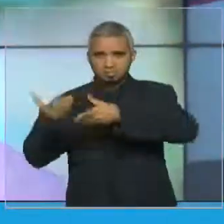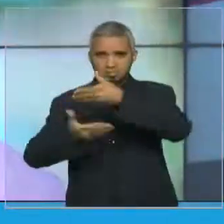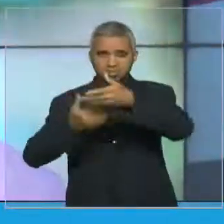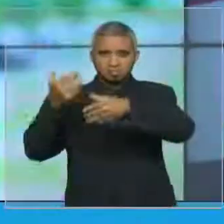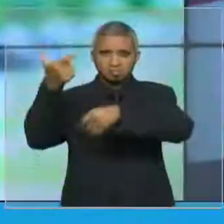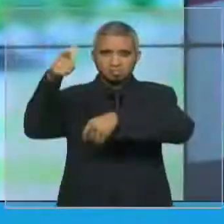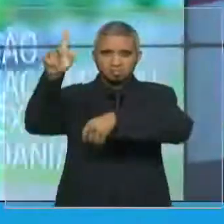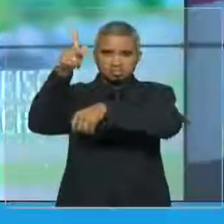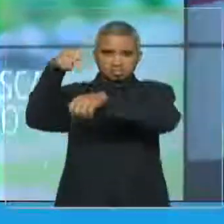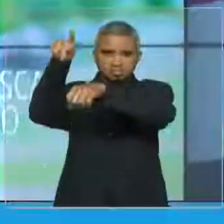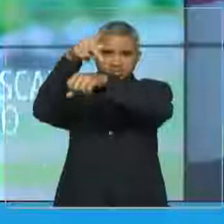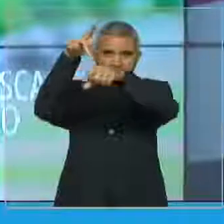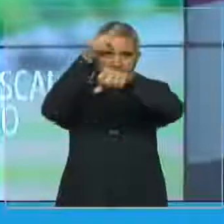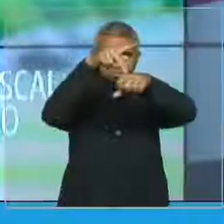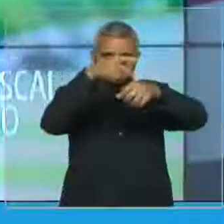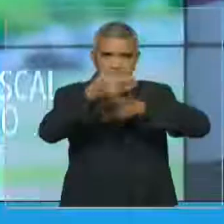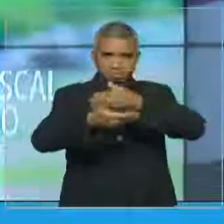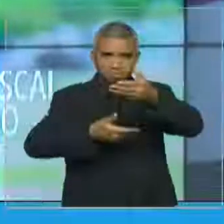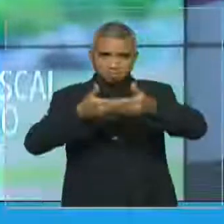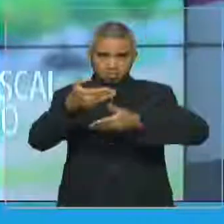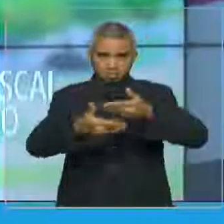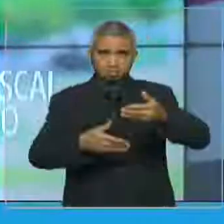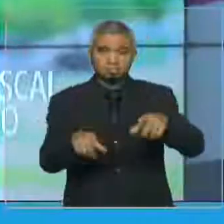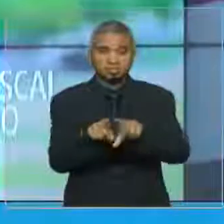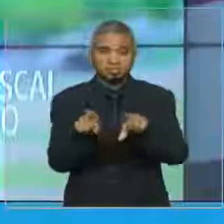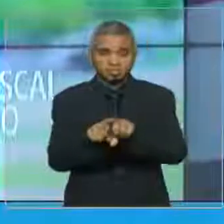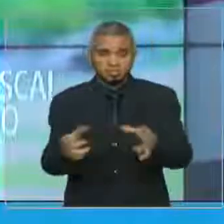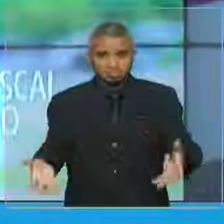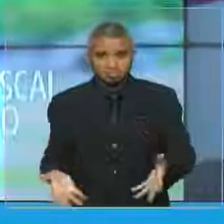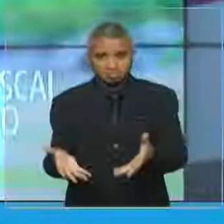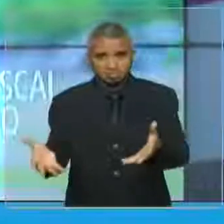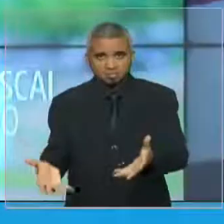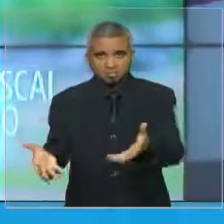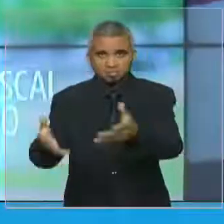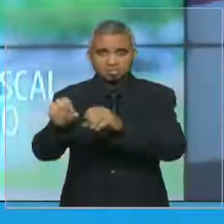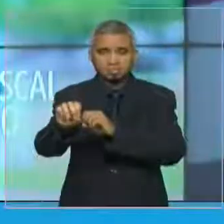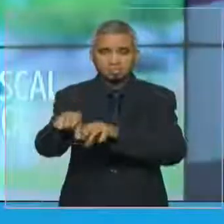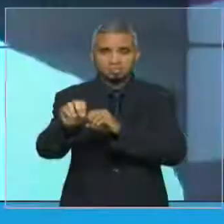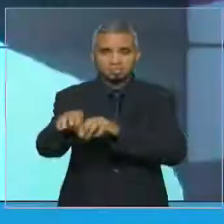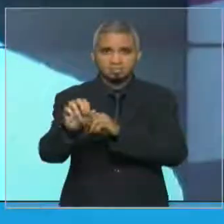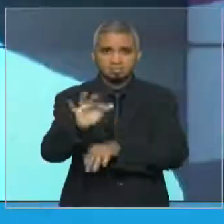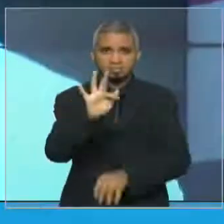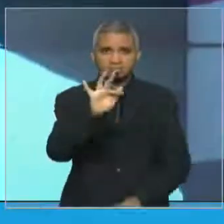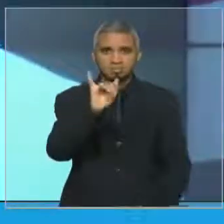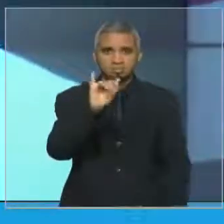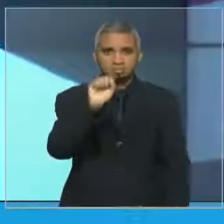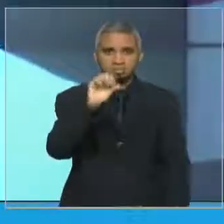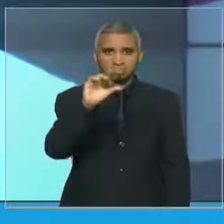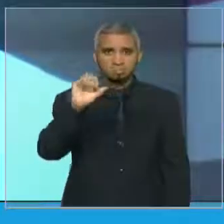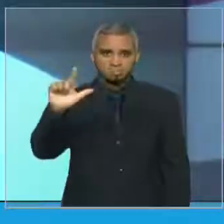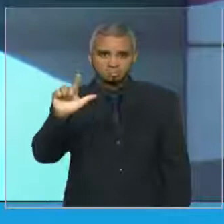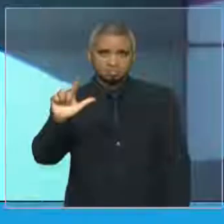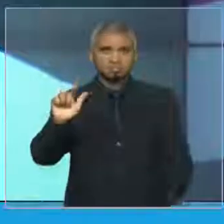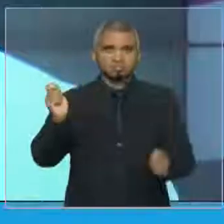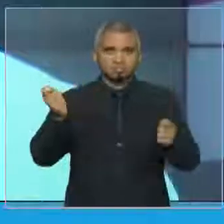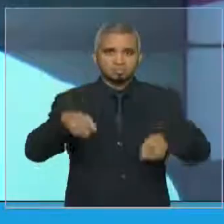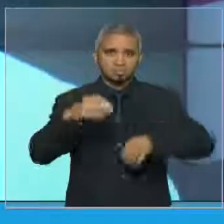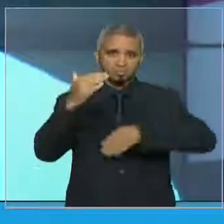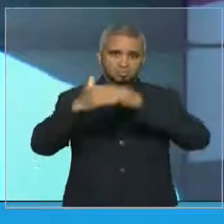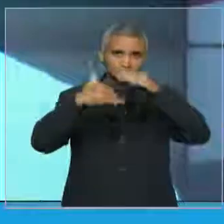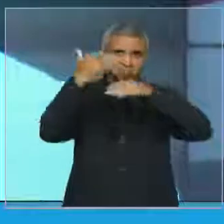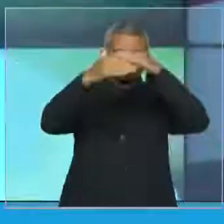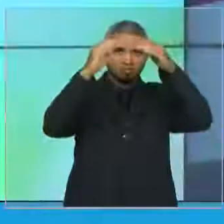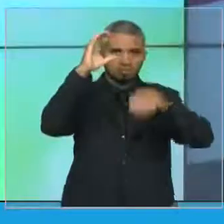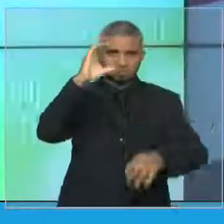viajantes. Promoção da educação fiscal para o exercício da cidadania. Arrecadação de recursos para o desenvolvimento